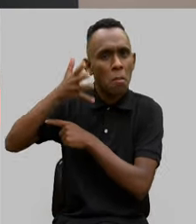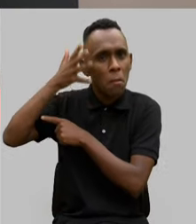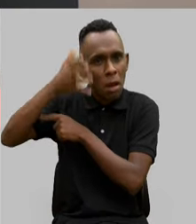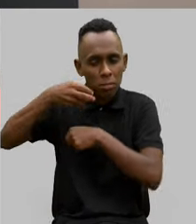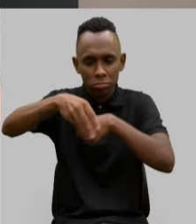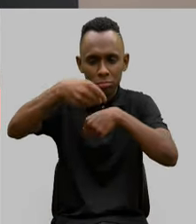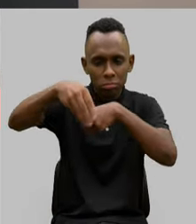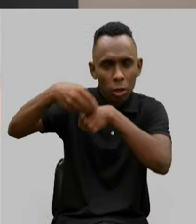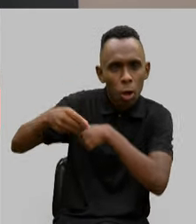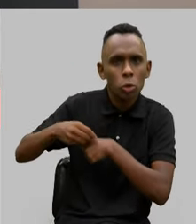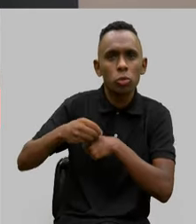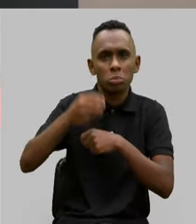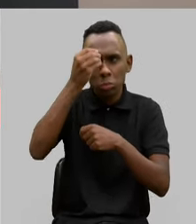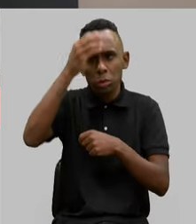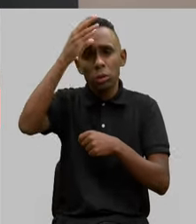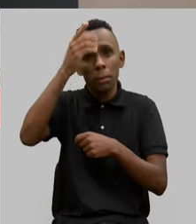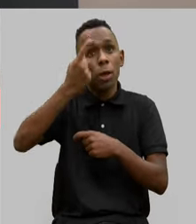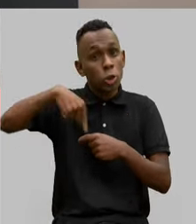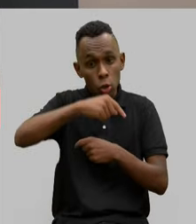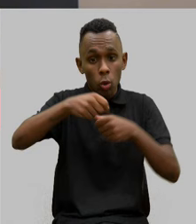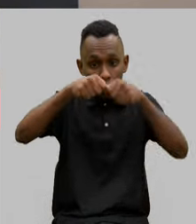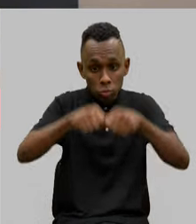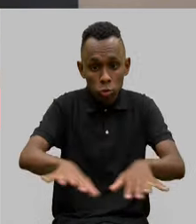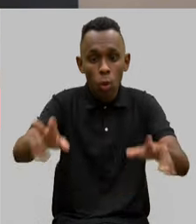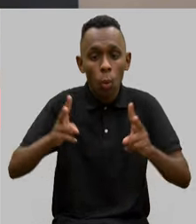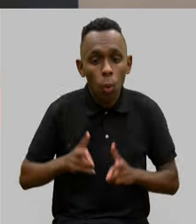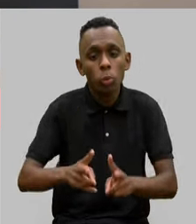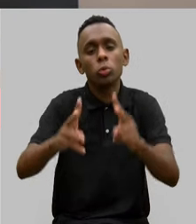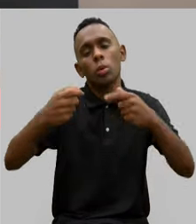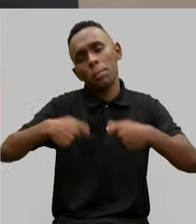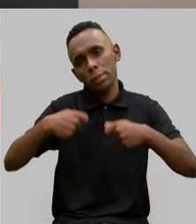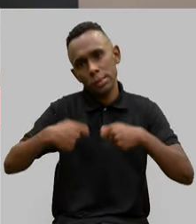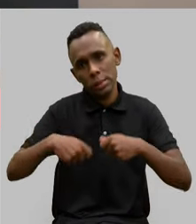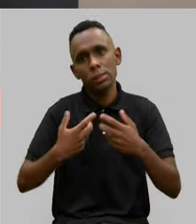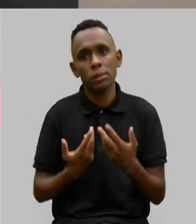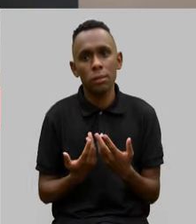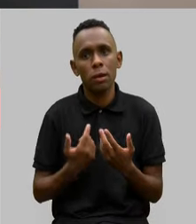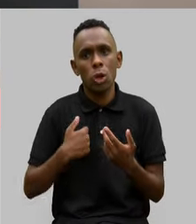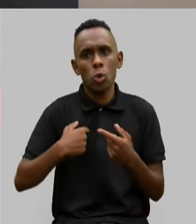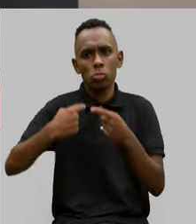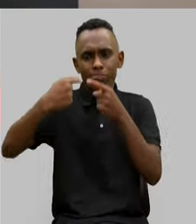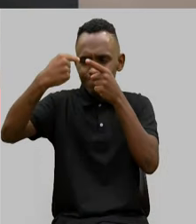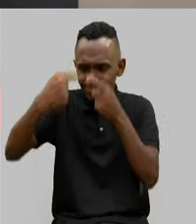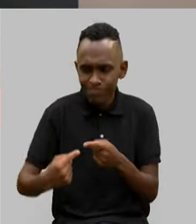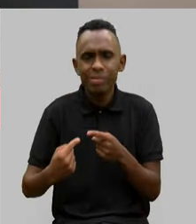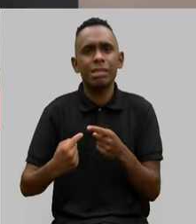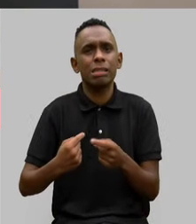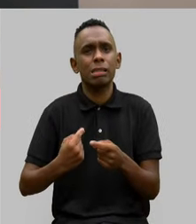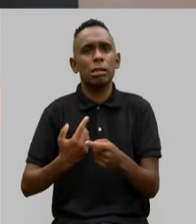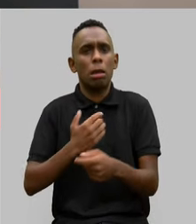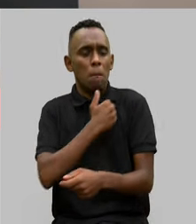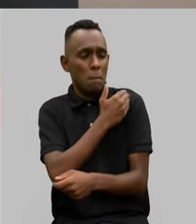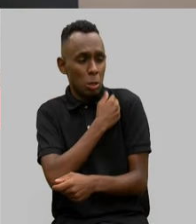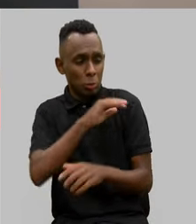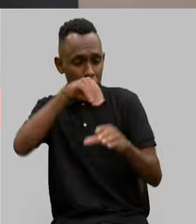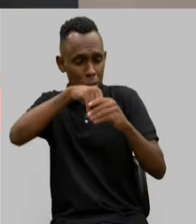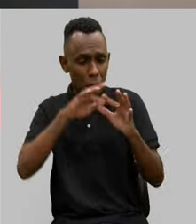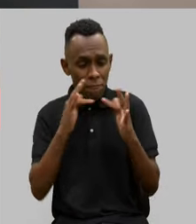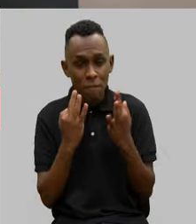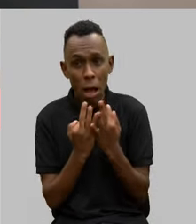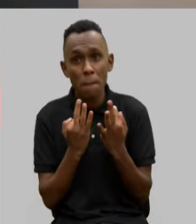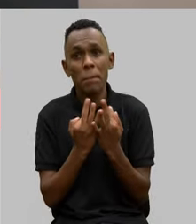trouxe o conhecimento se a gente não vai repassar esse conhecimento né Eh eu enfrentei muito preconceito na minha família nós enfrentamos